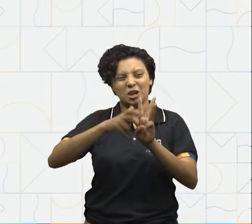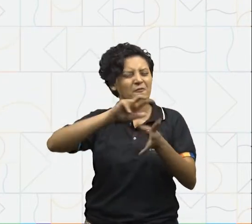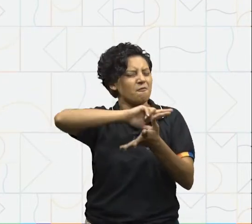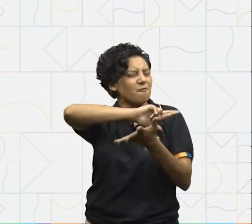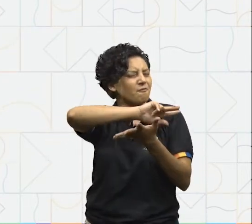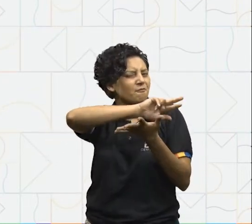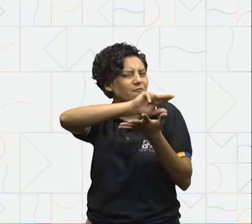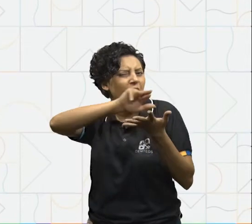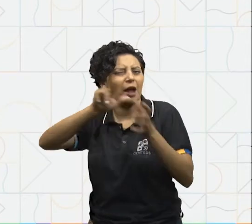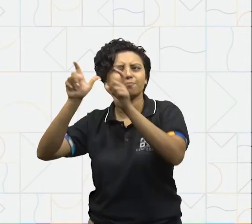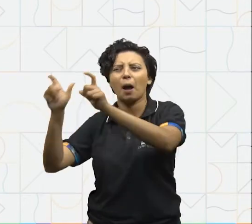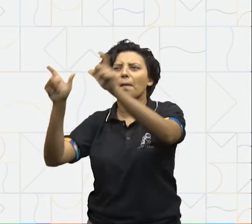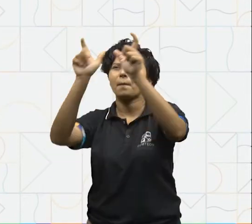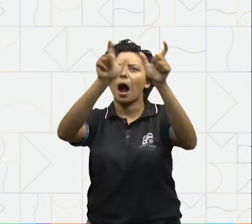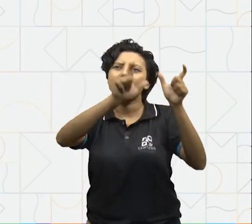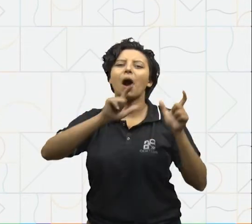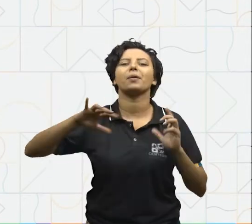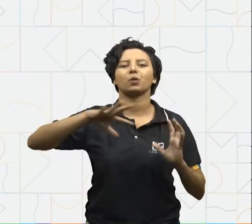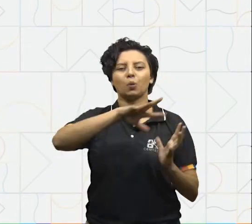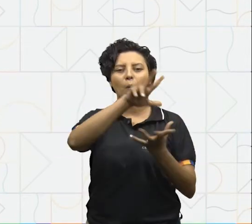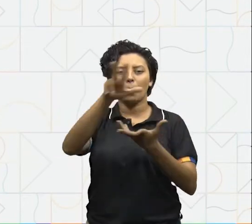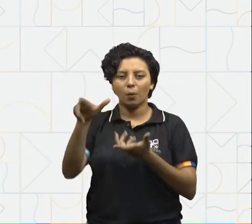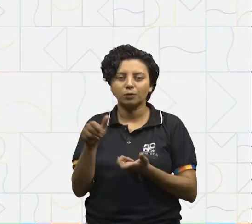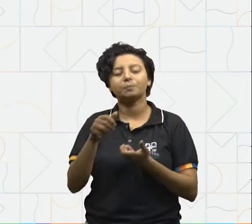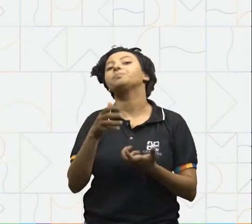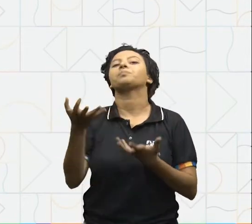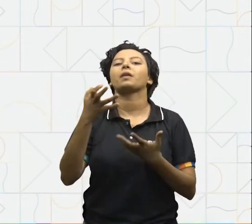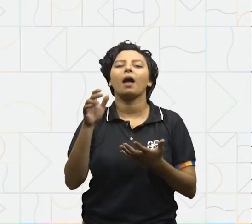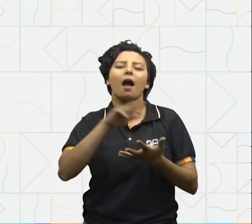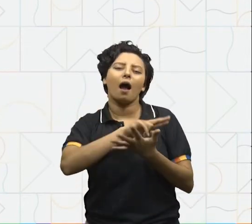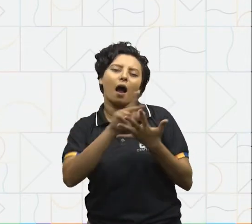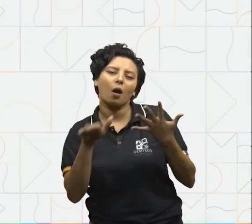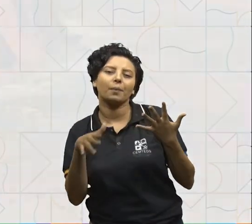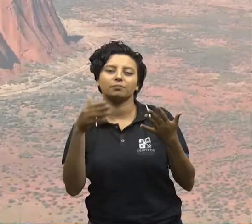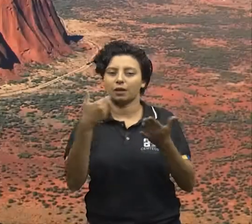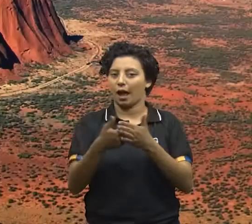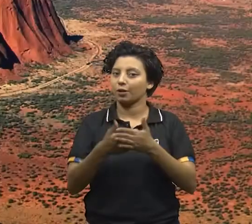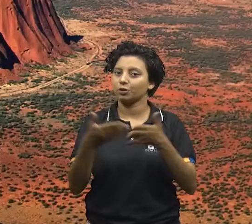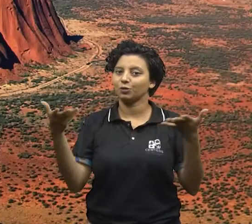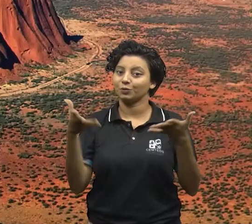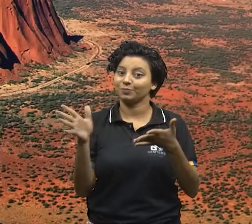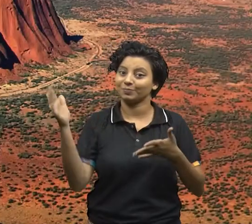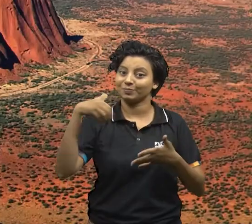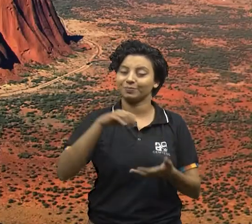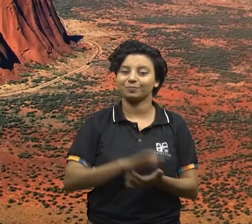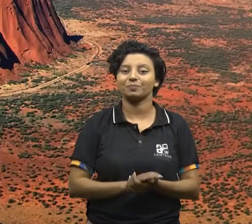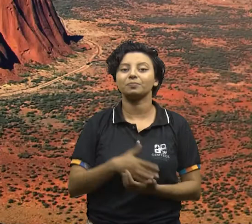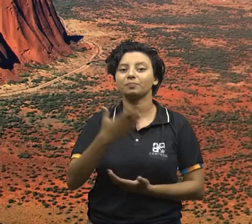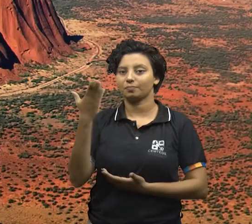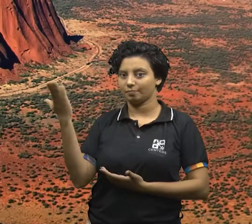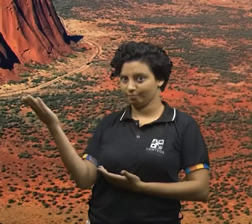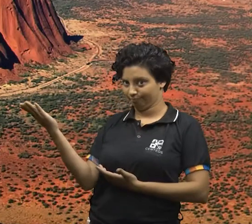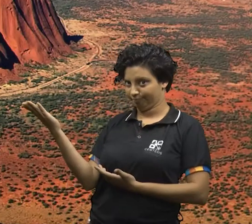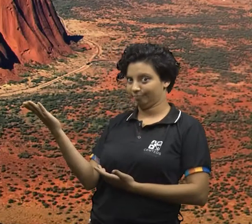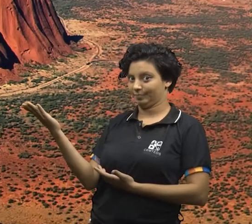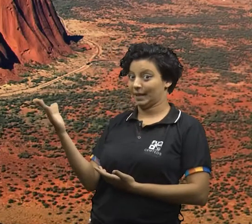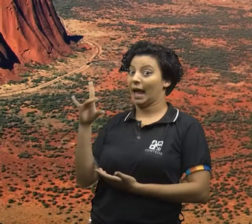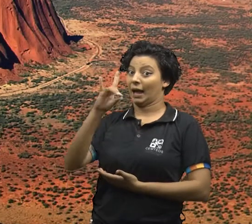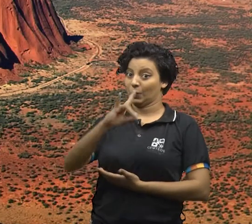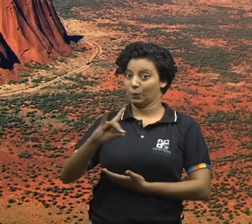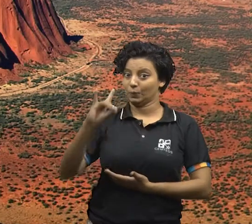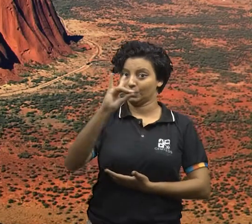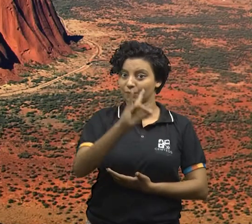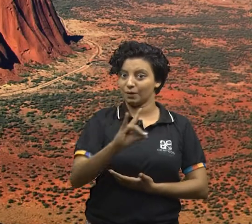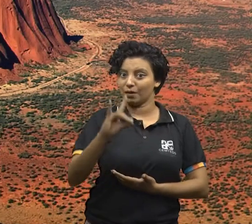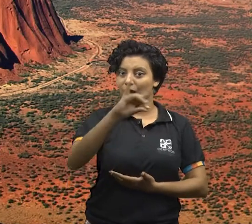as partes do mundo. Escolhi algumas como exemplo para a nossa aula de hoje. Vamos lá? Os aborígenes australianos acreditavam